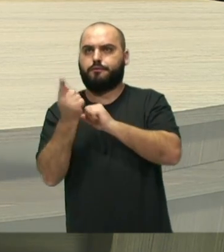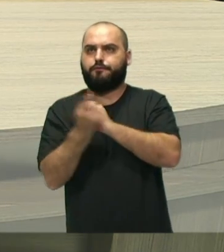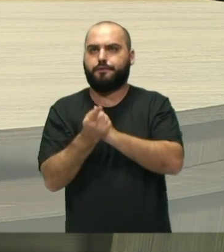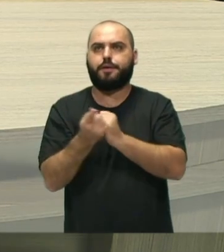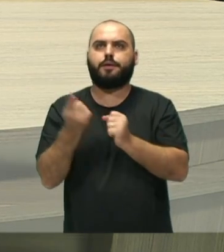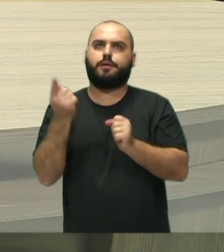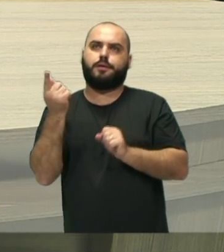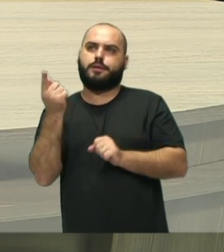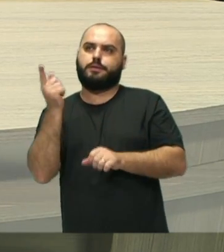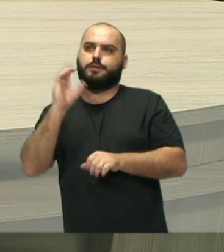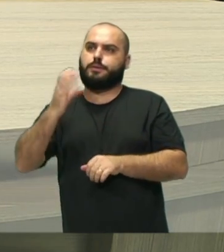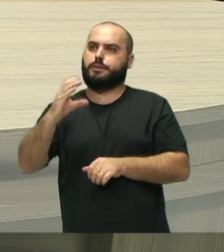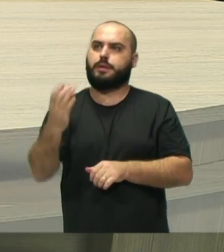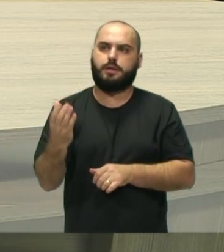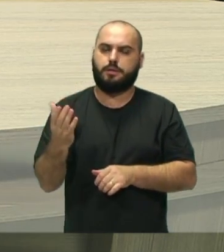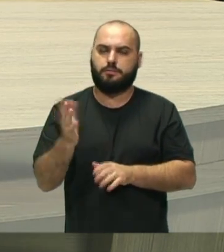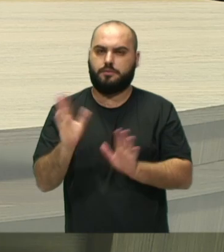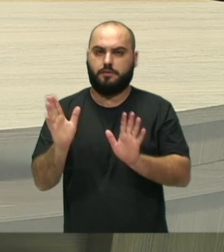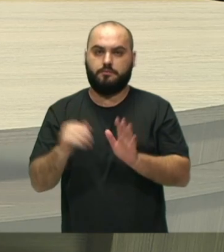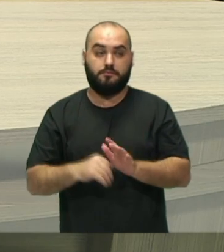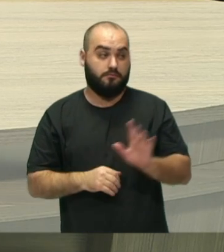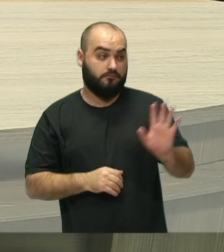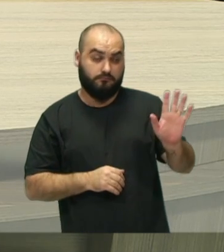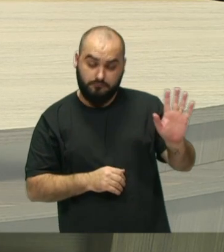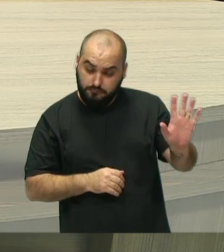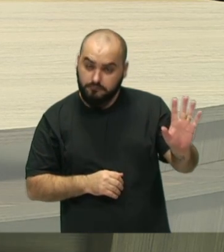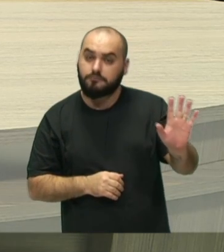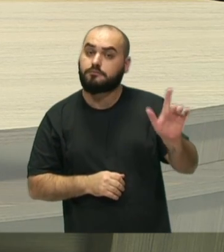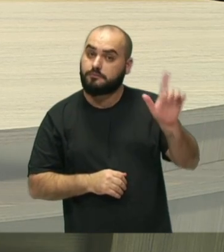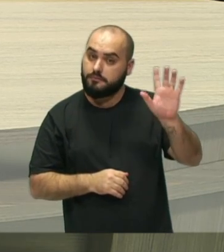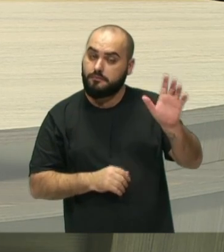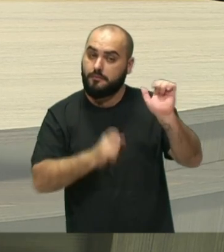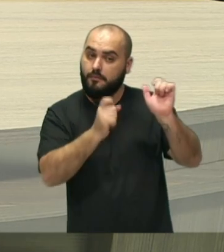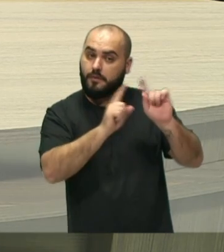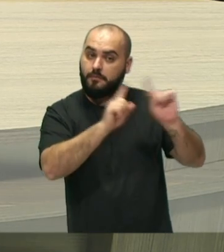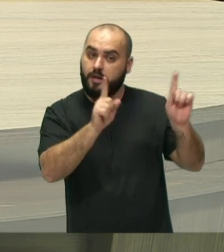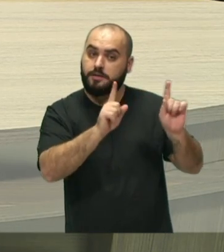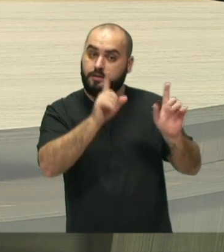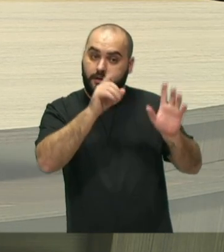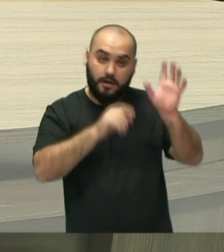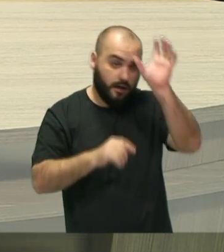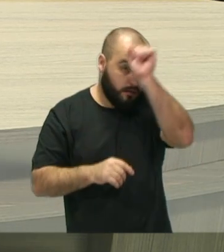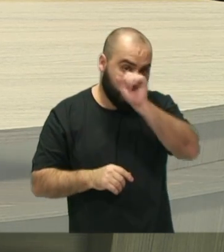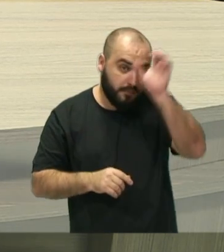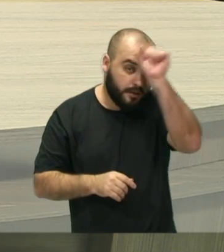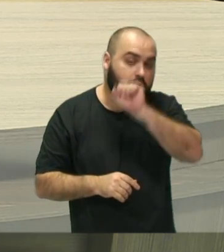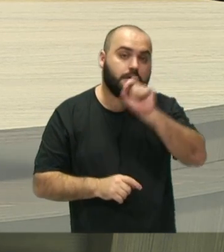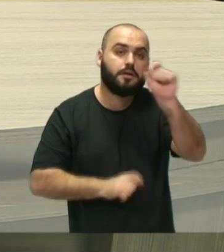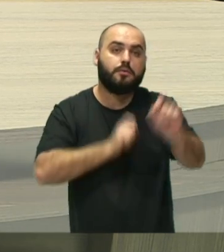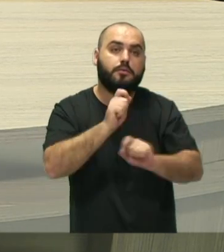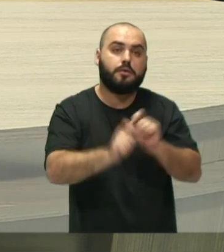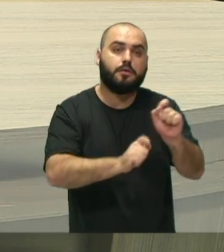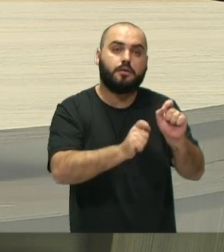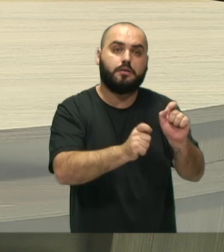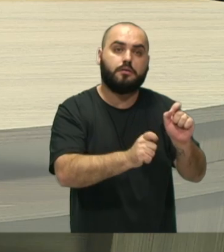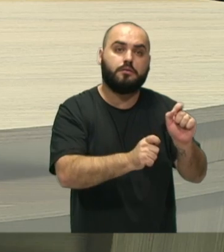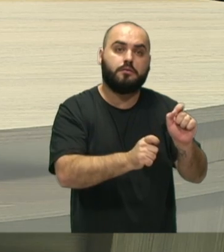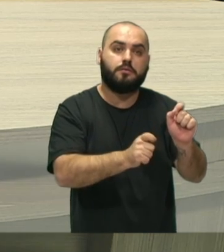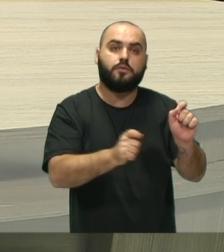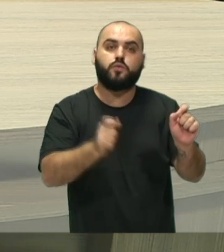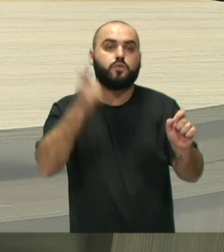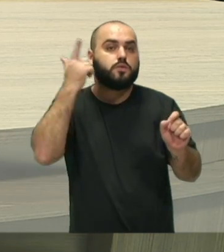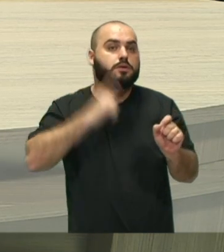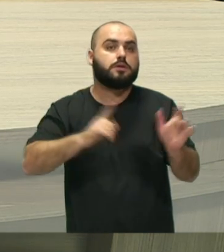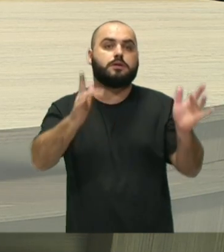ciências, E mas assim, aprender, e por que não usar os recursos de conexão